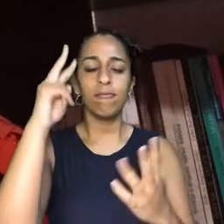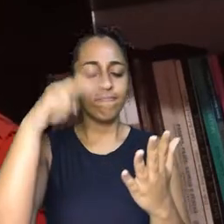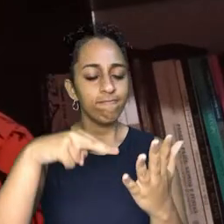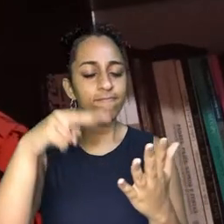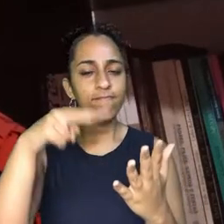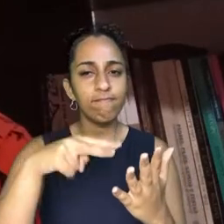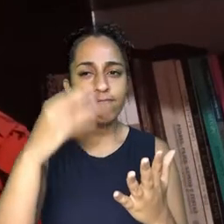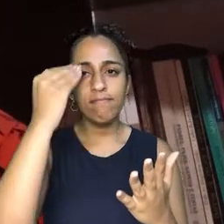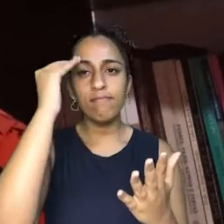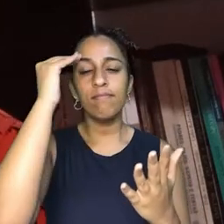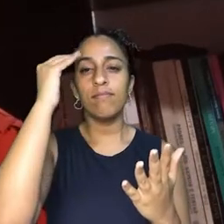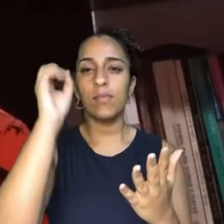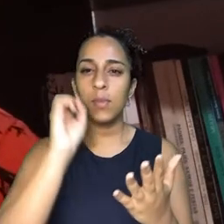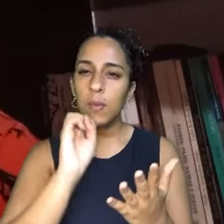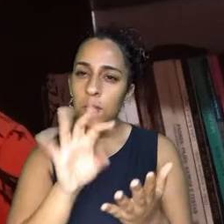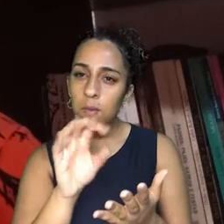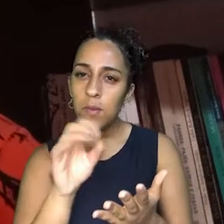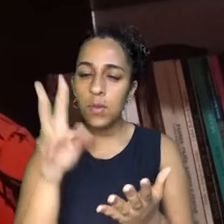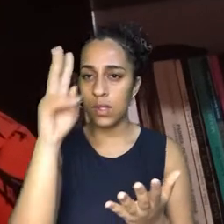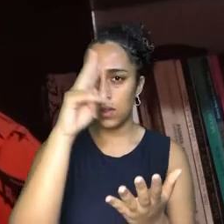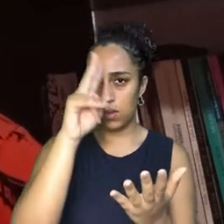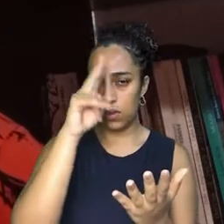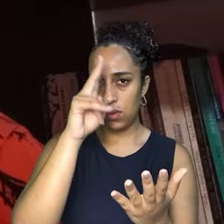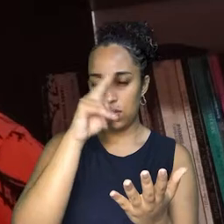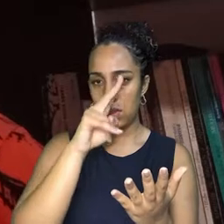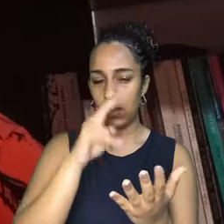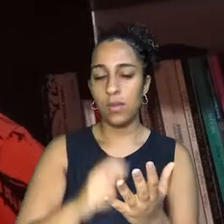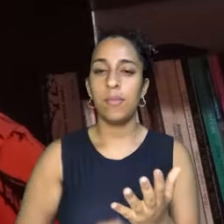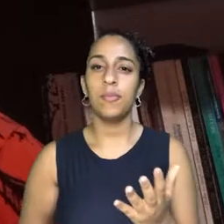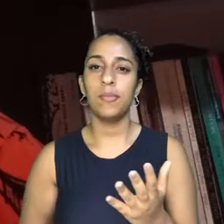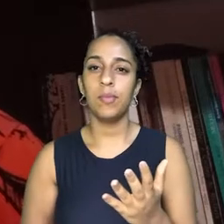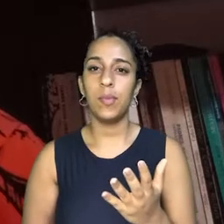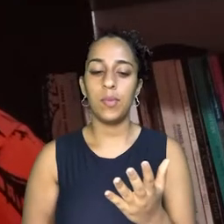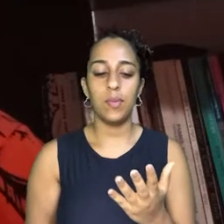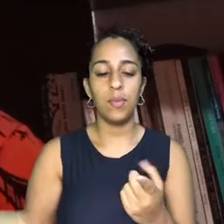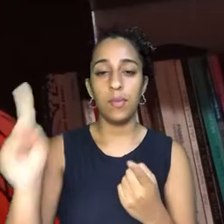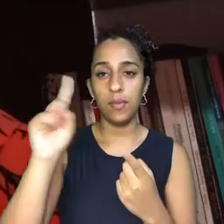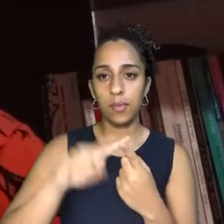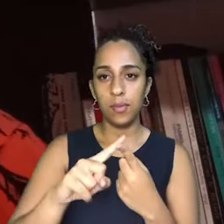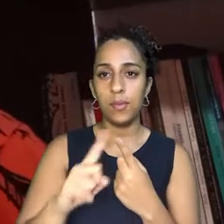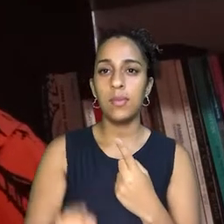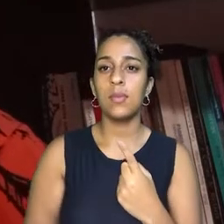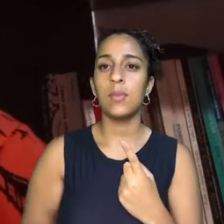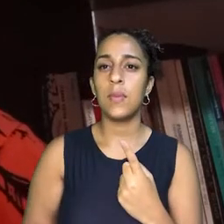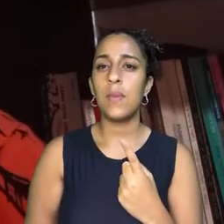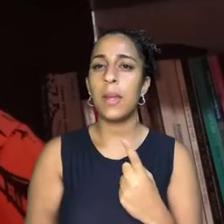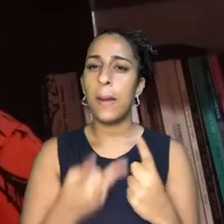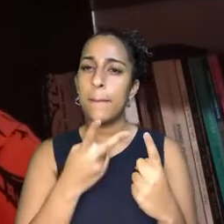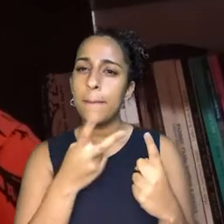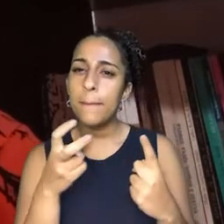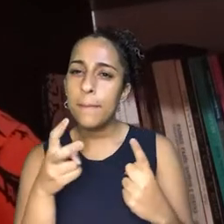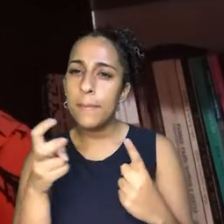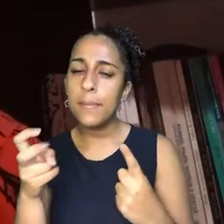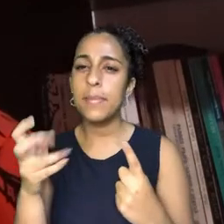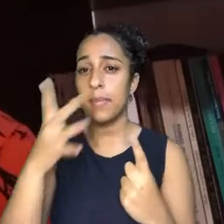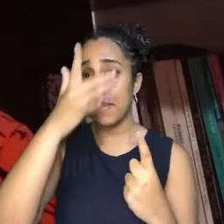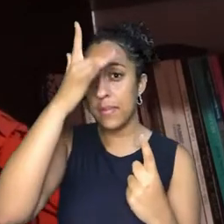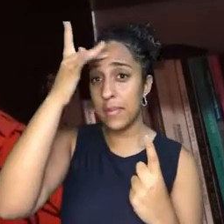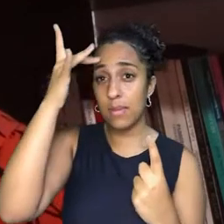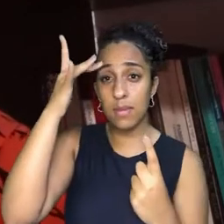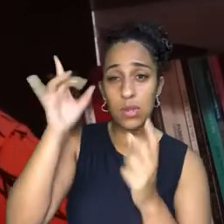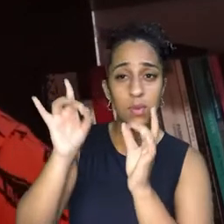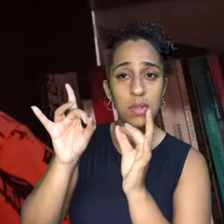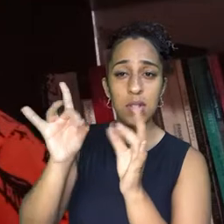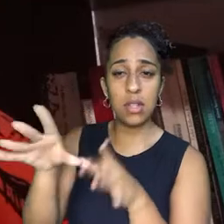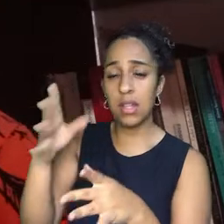no ensino de história em conectividade com ensino antirracista primeiro identificar os sujeitos esquecidos